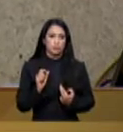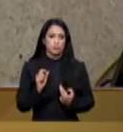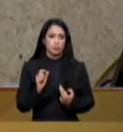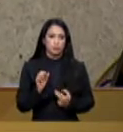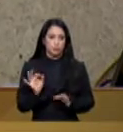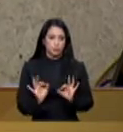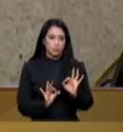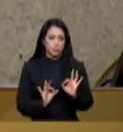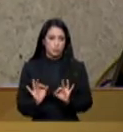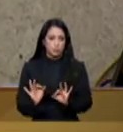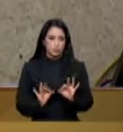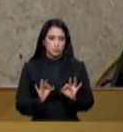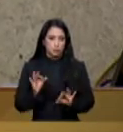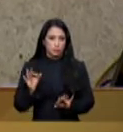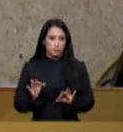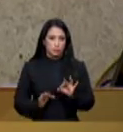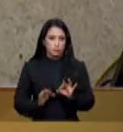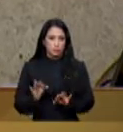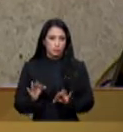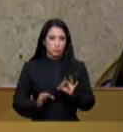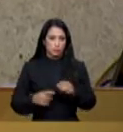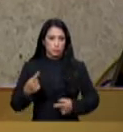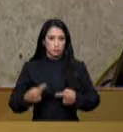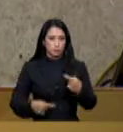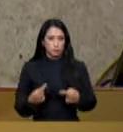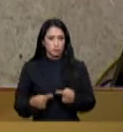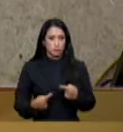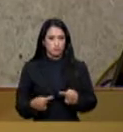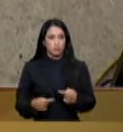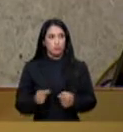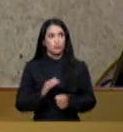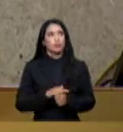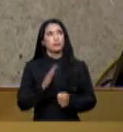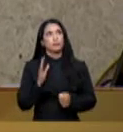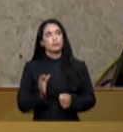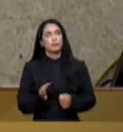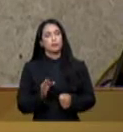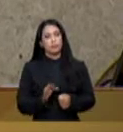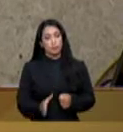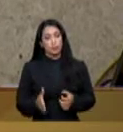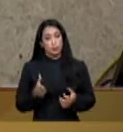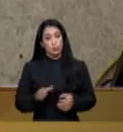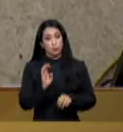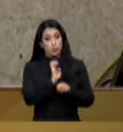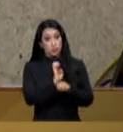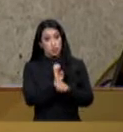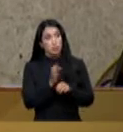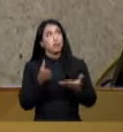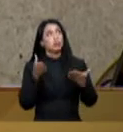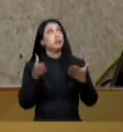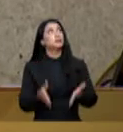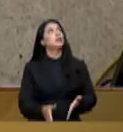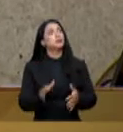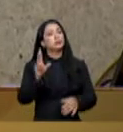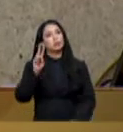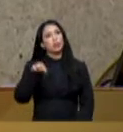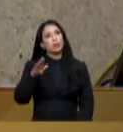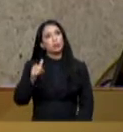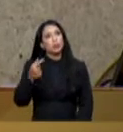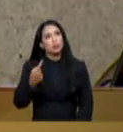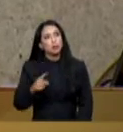das políticas de saneamento. A participação dos Estados e da União nessa